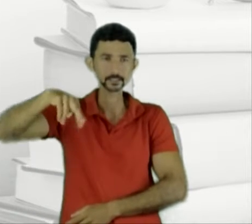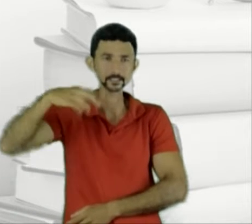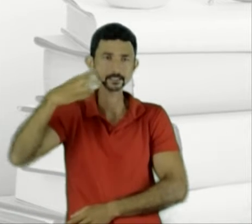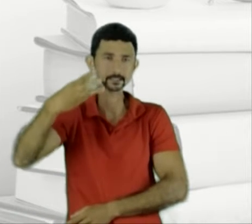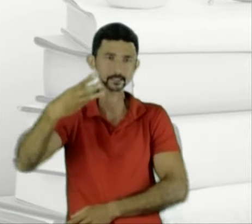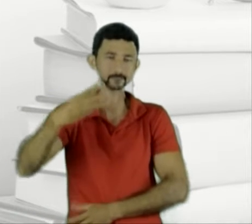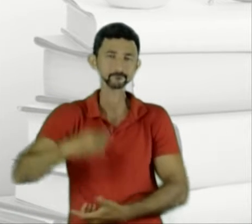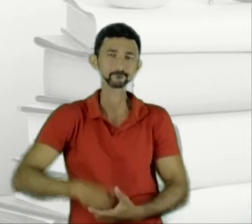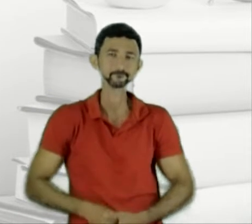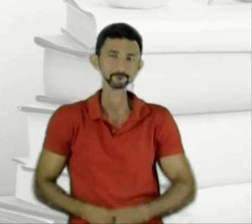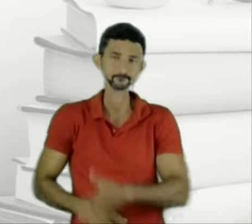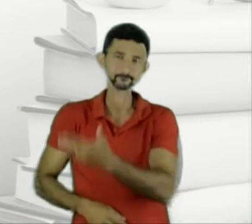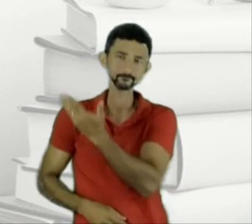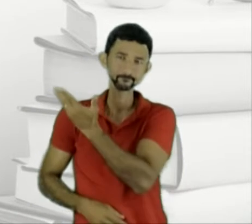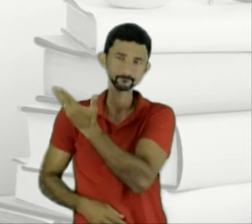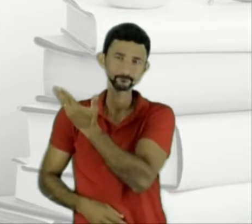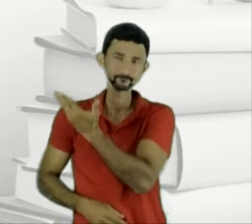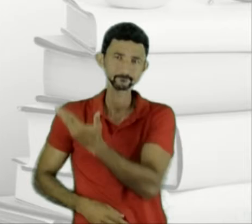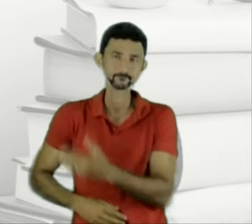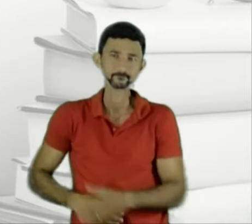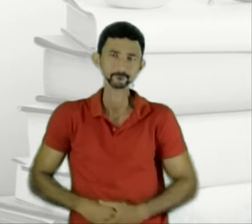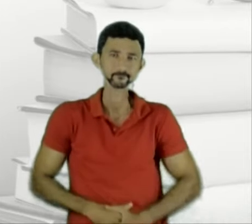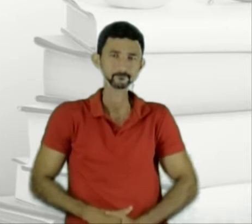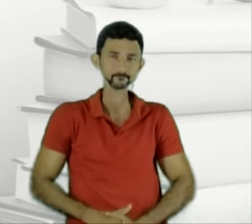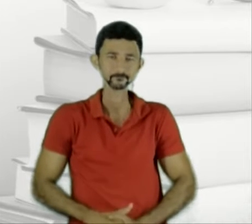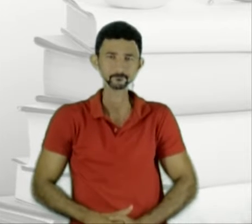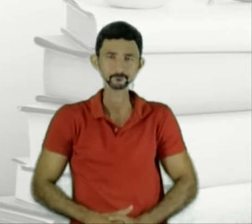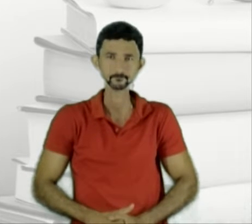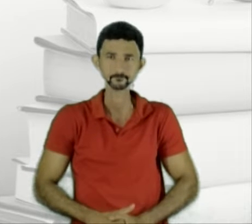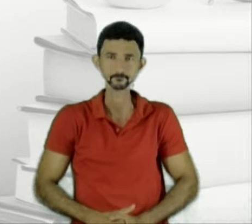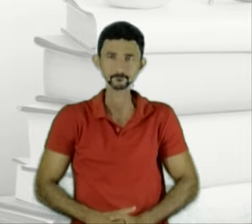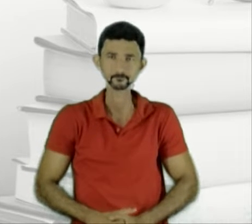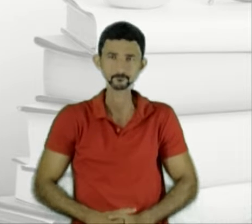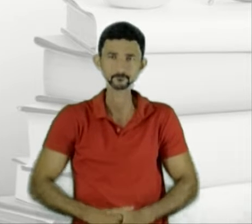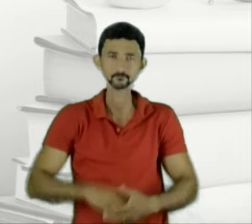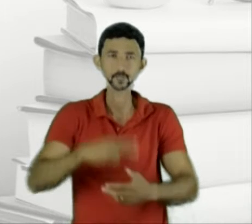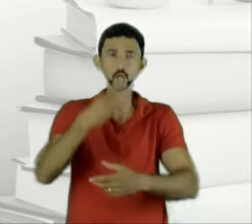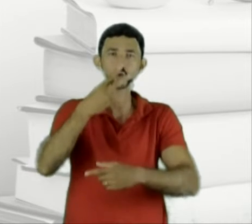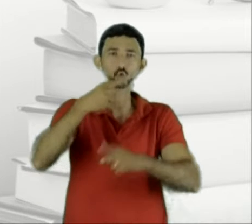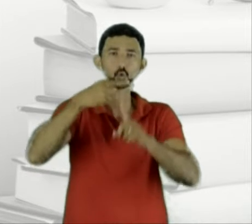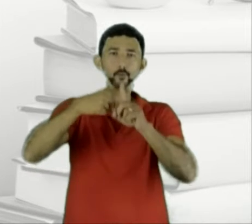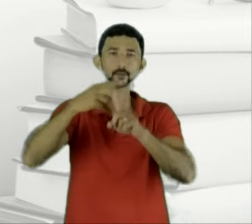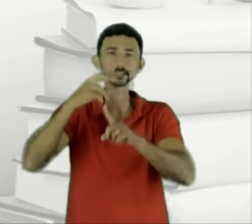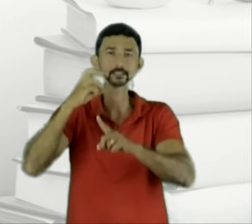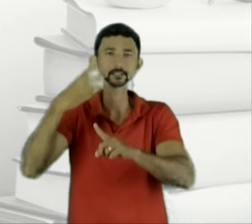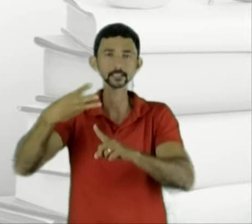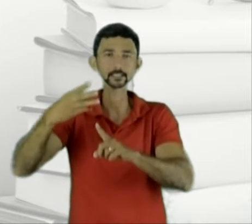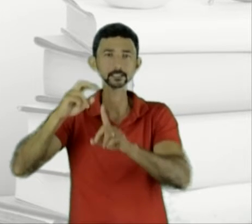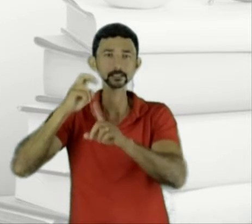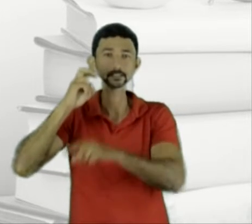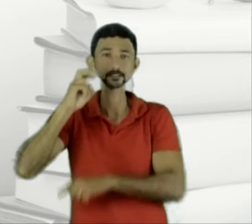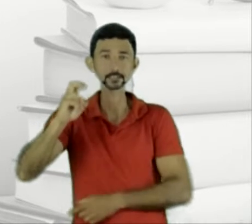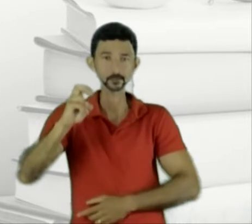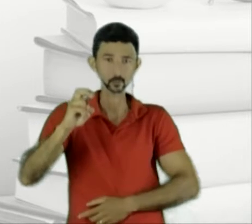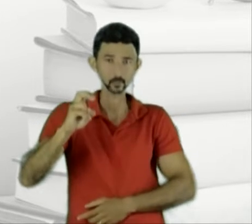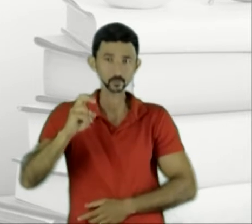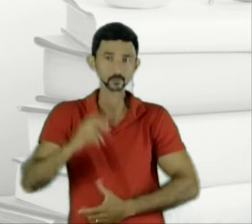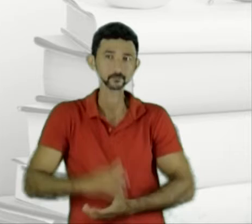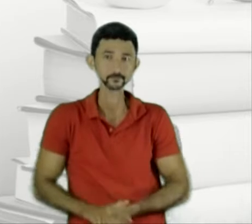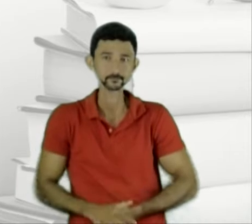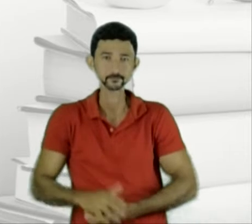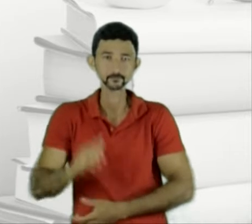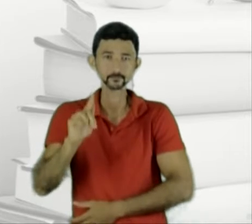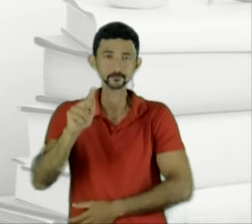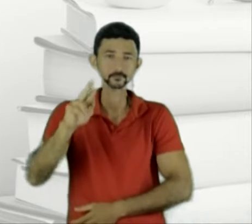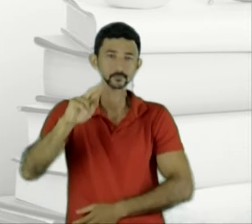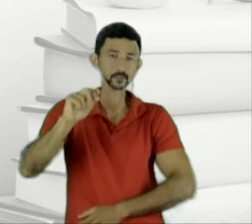O expoente do m é 2, o expoente do n é 3. 2 mais 3, 5. Então, a gente diz que esse